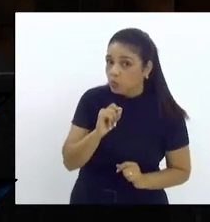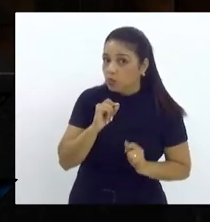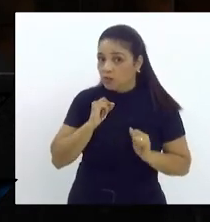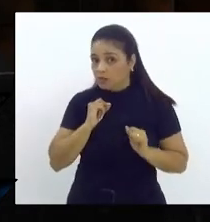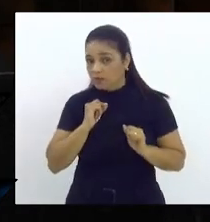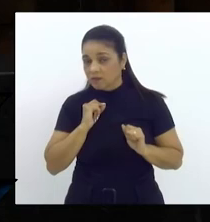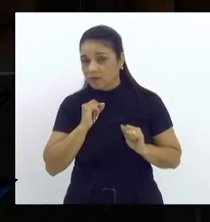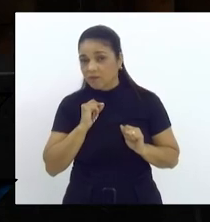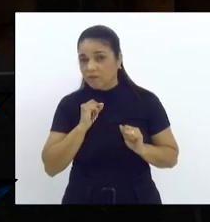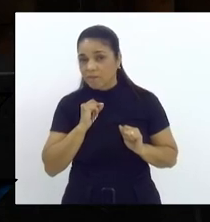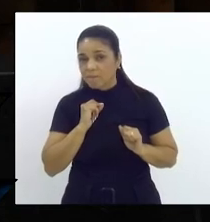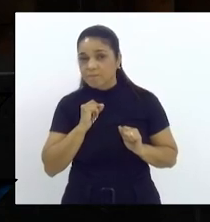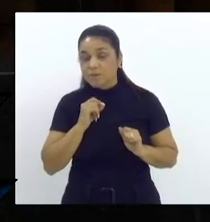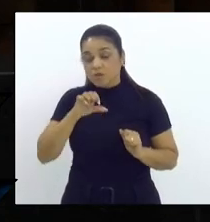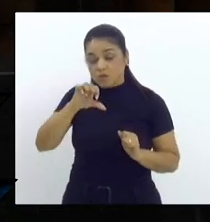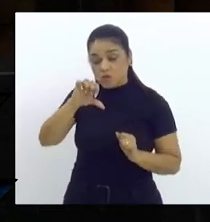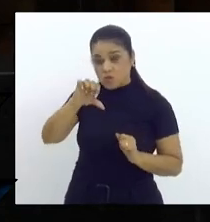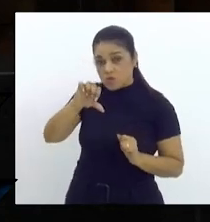nossos